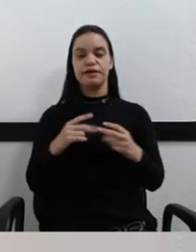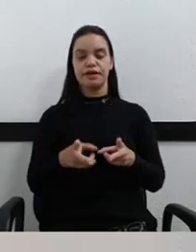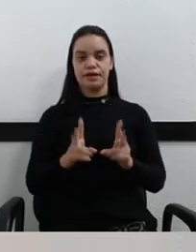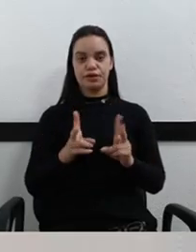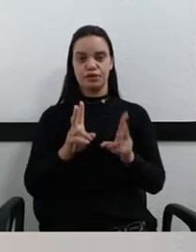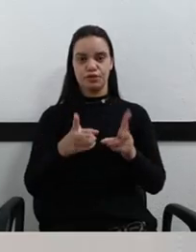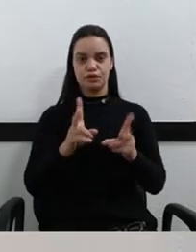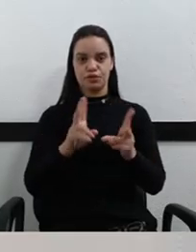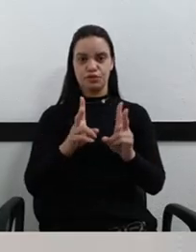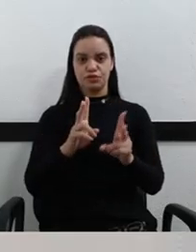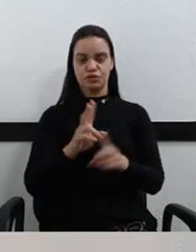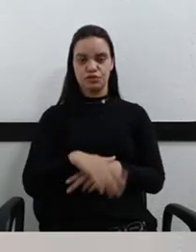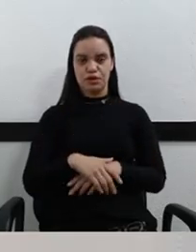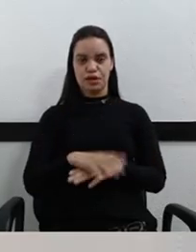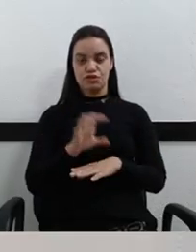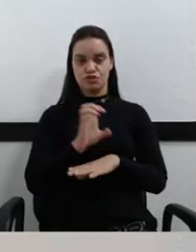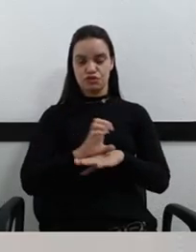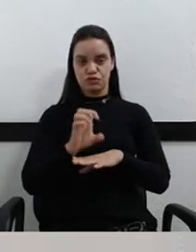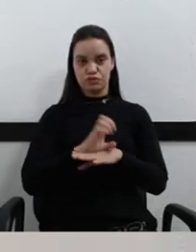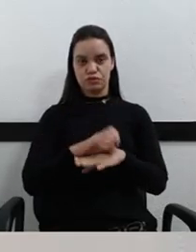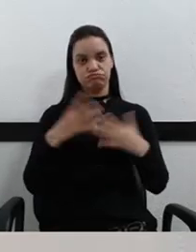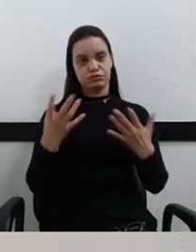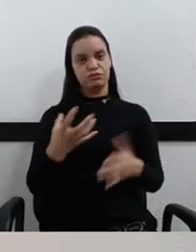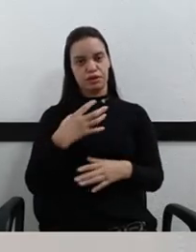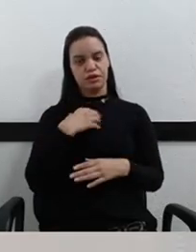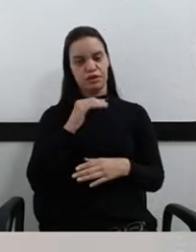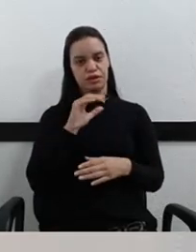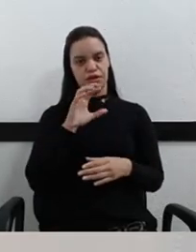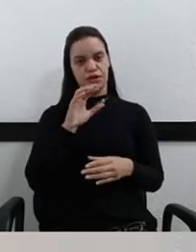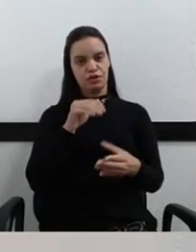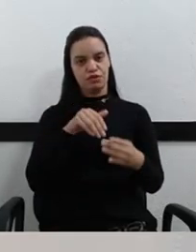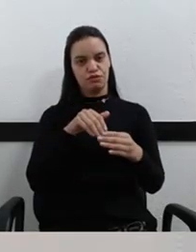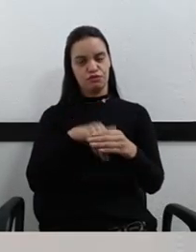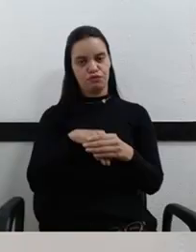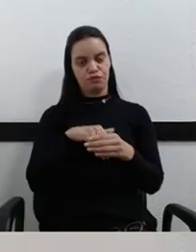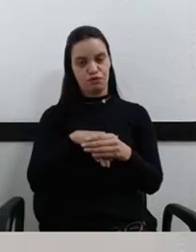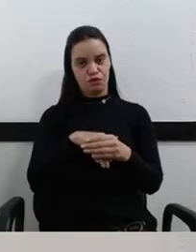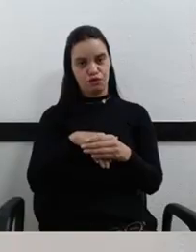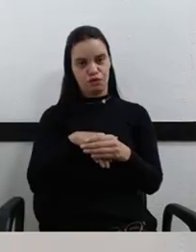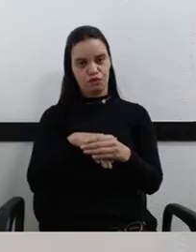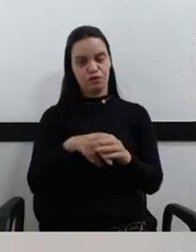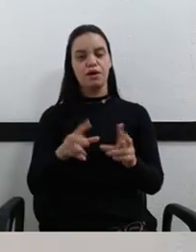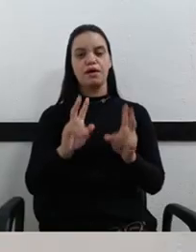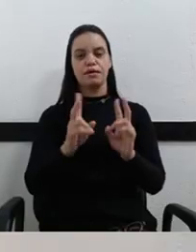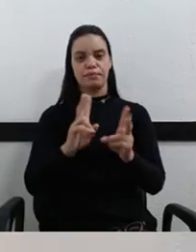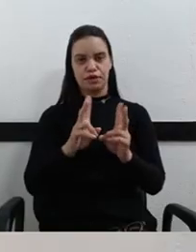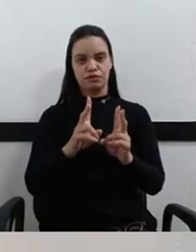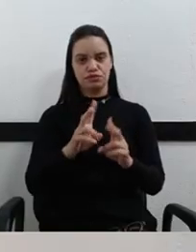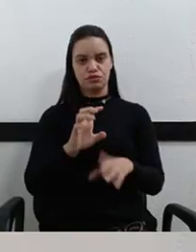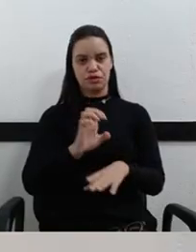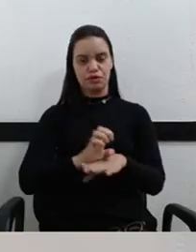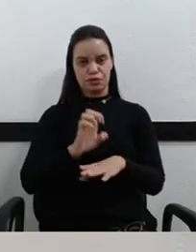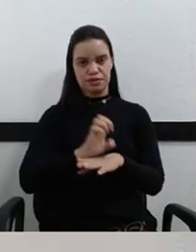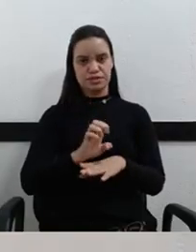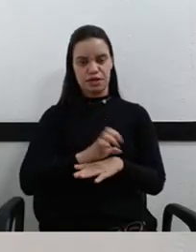continuidade do estágio probatório. Então, dessa forma, eu voto pela aprovação do primeiro relatório de atividade e pela continuidade do estágio